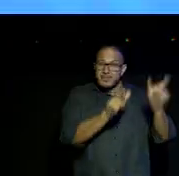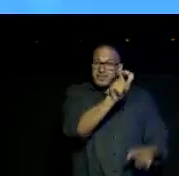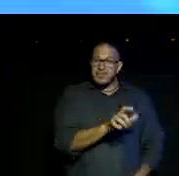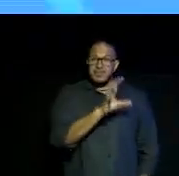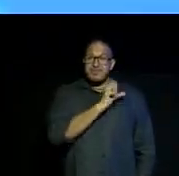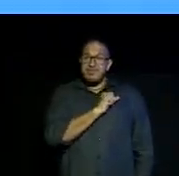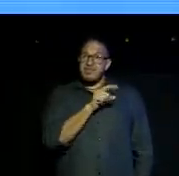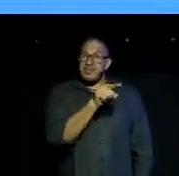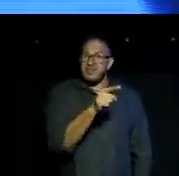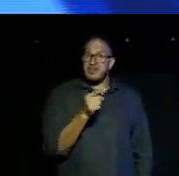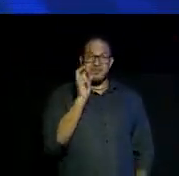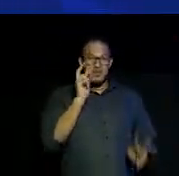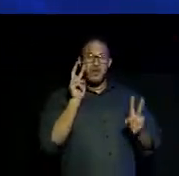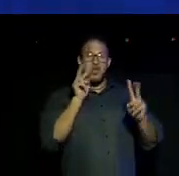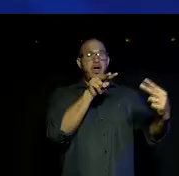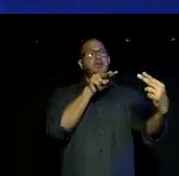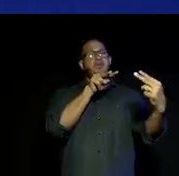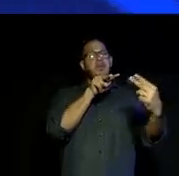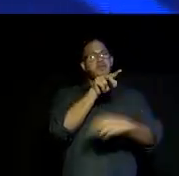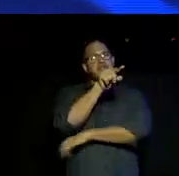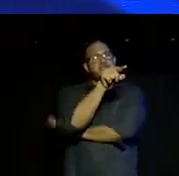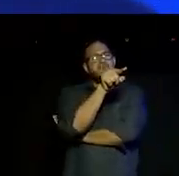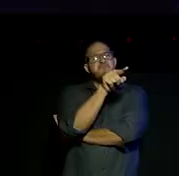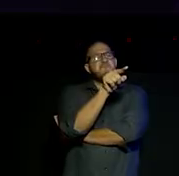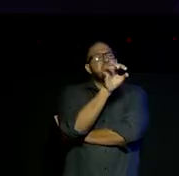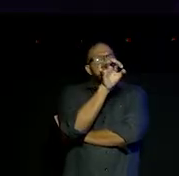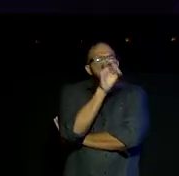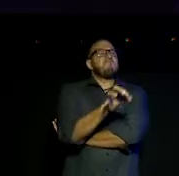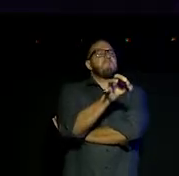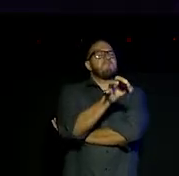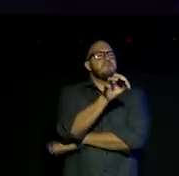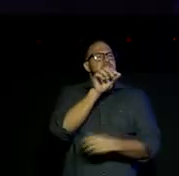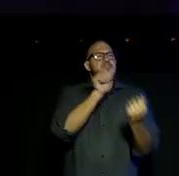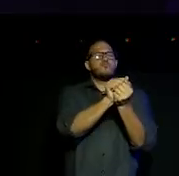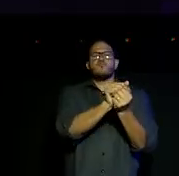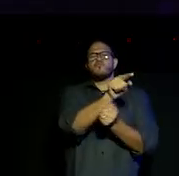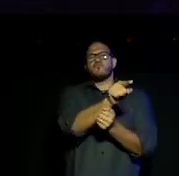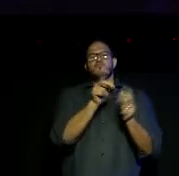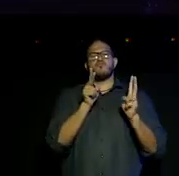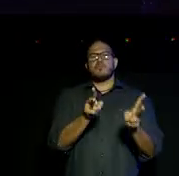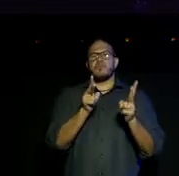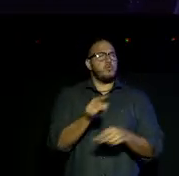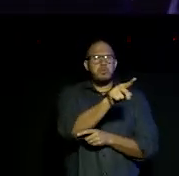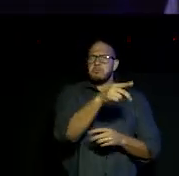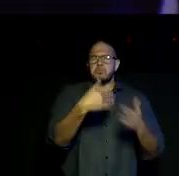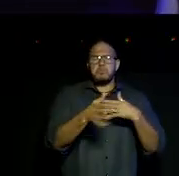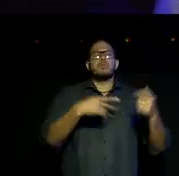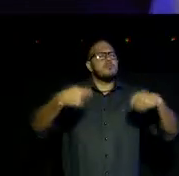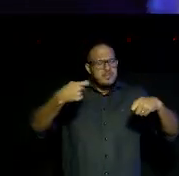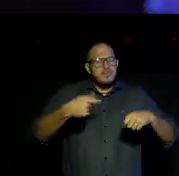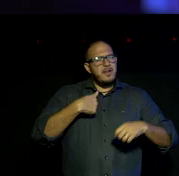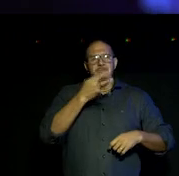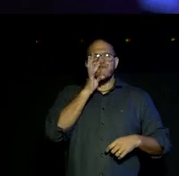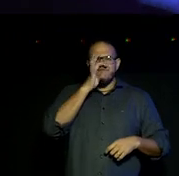você ama. Para você olhar para os olhos delas e dizer: eu garanto, eu sempre estarei com você. Para o que você necessitar, eu